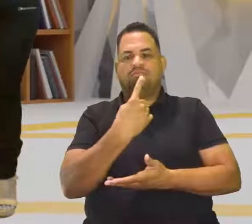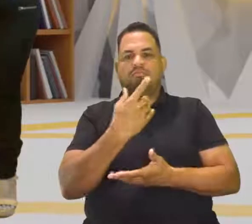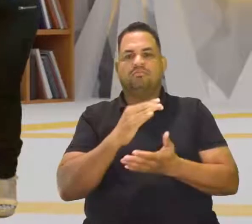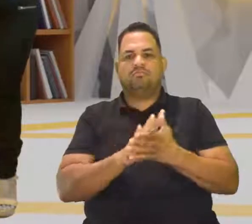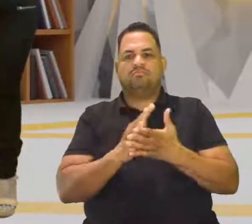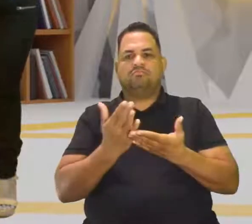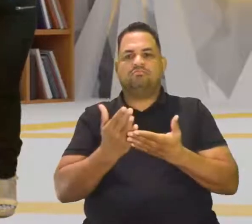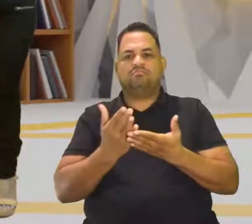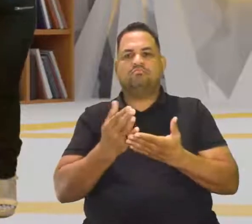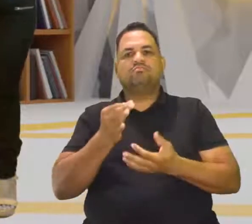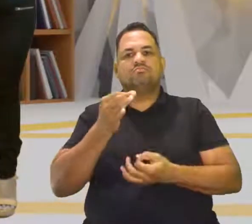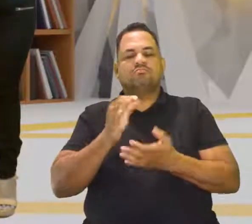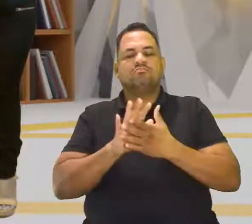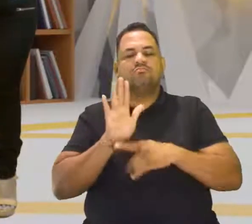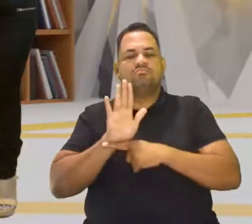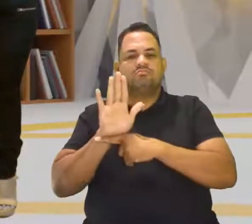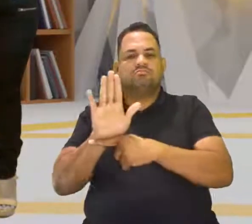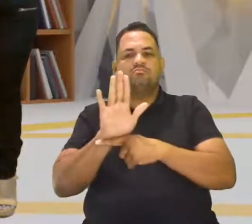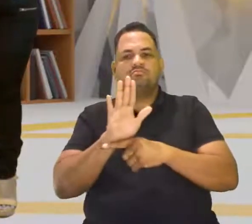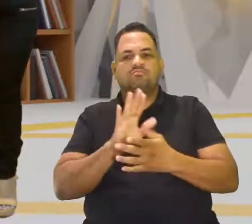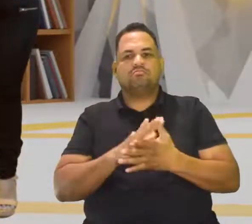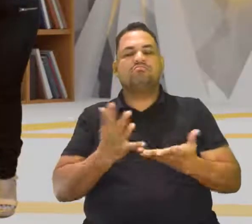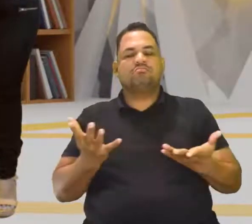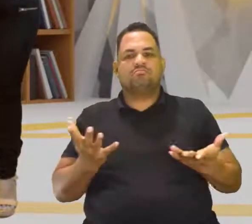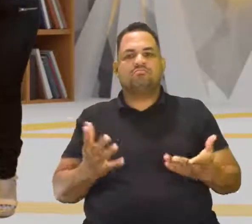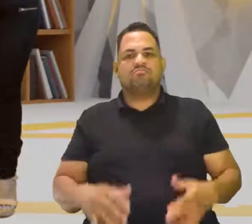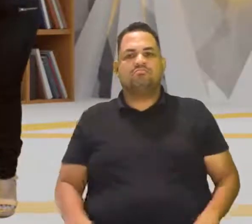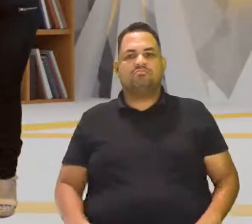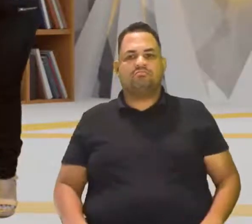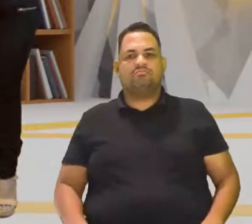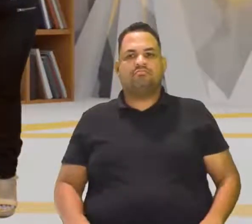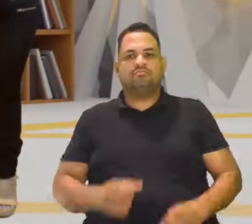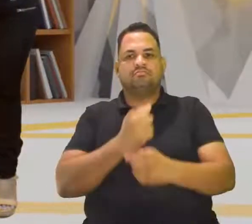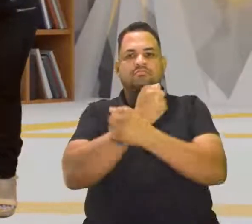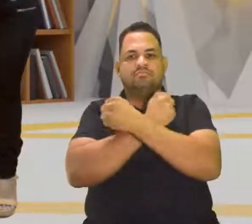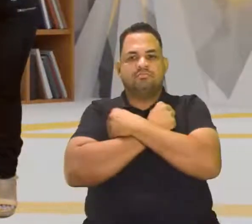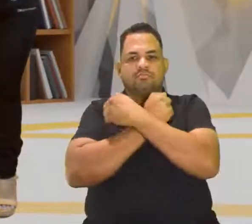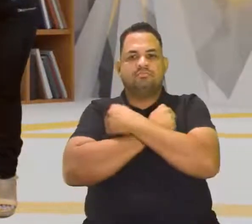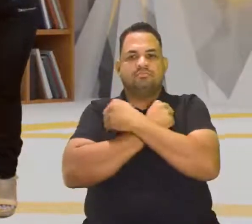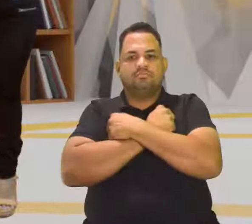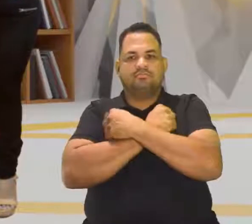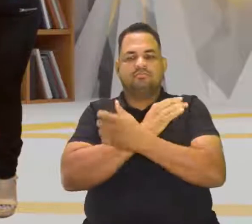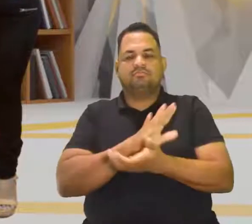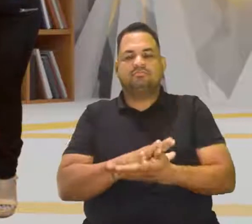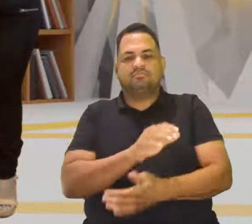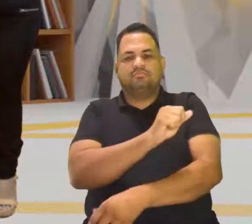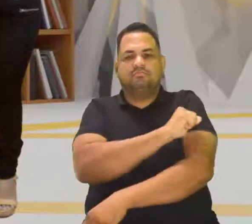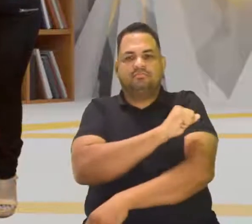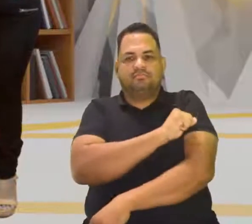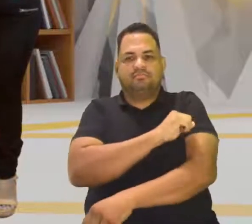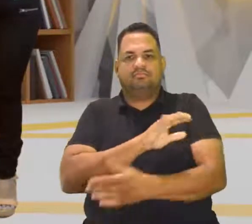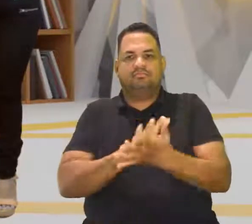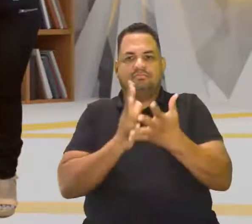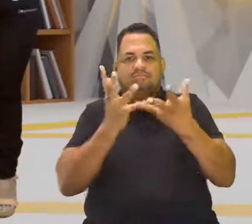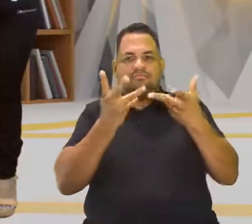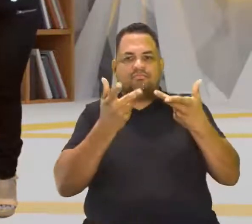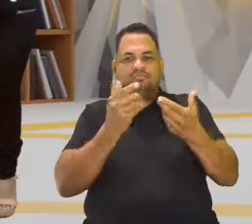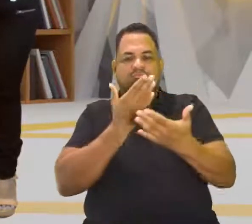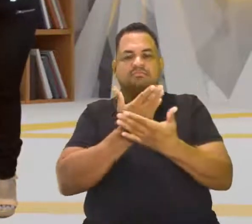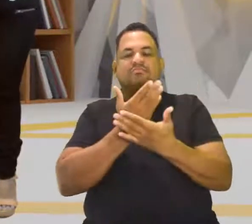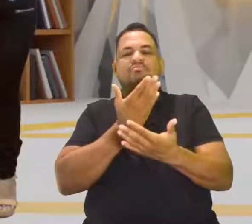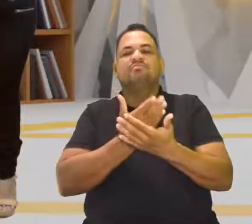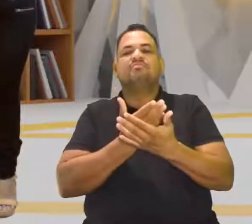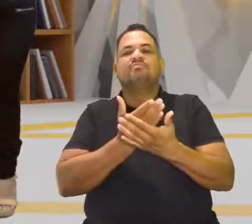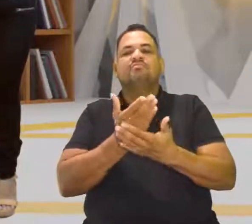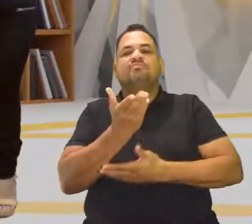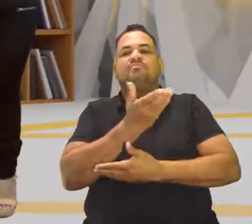aí com certeza ajudando você se sentir tá então abraço para vocês nossos alunos maravilhosos a